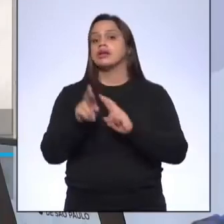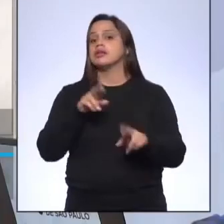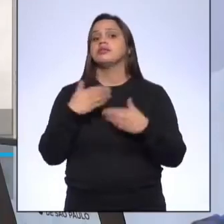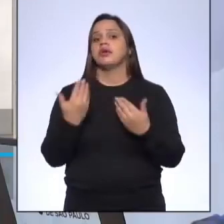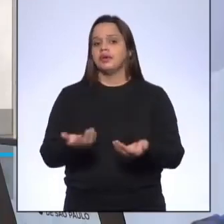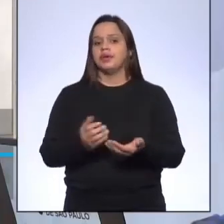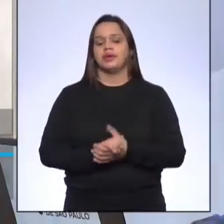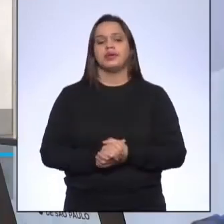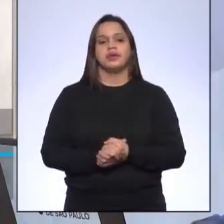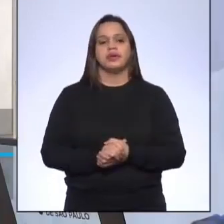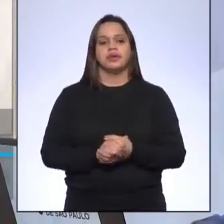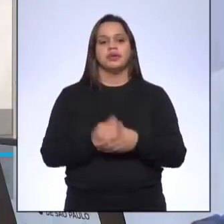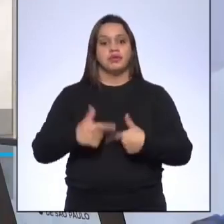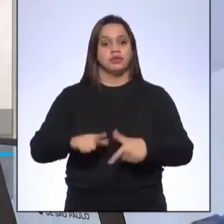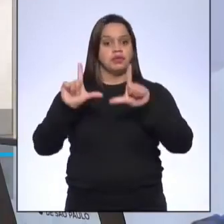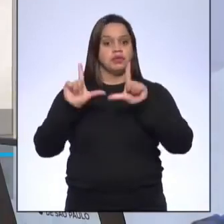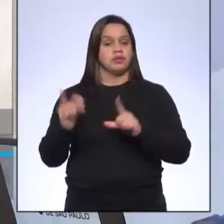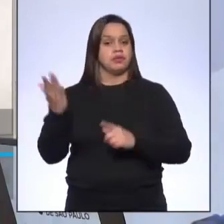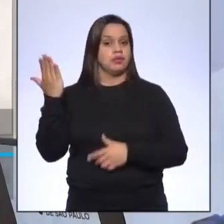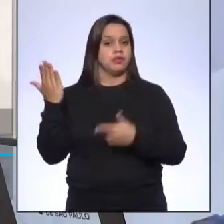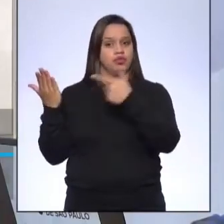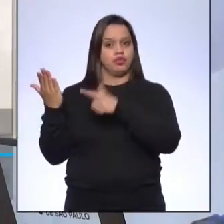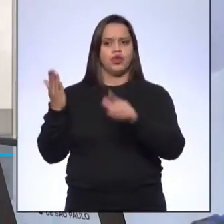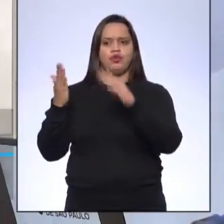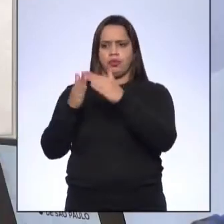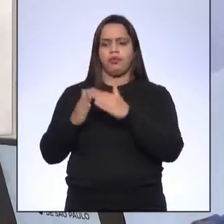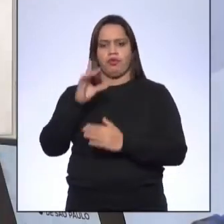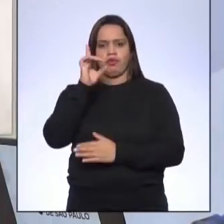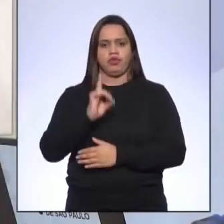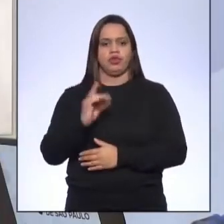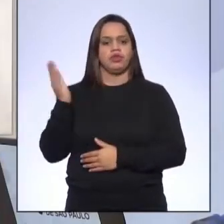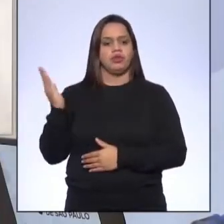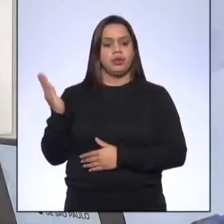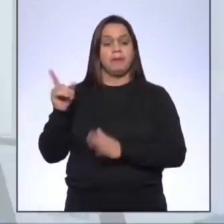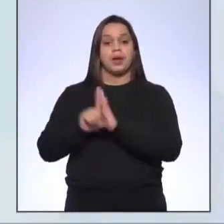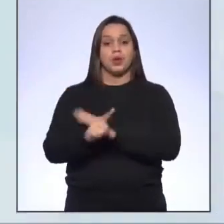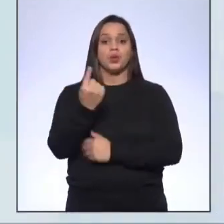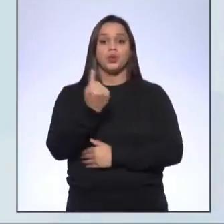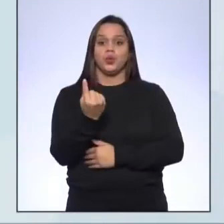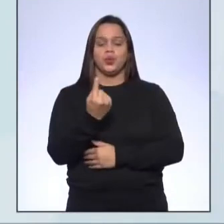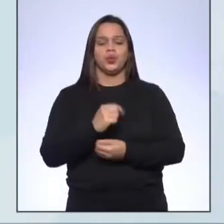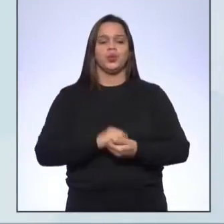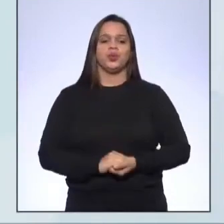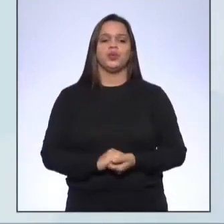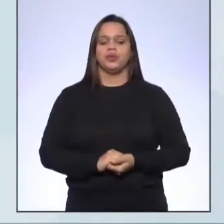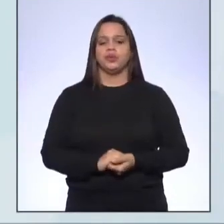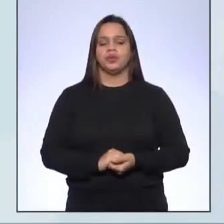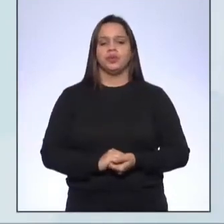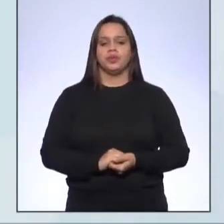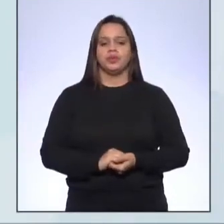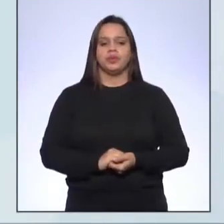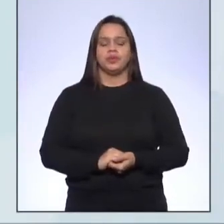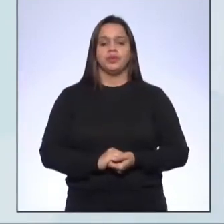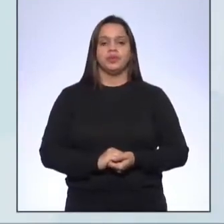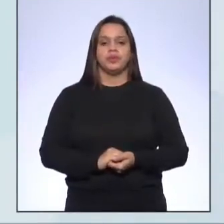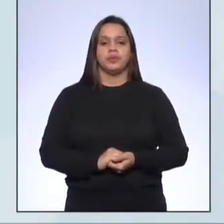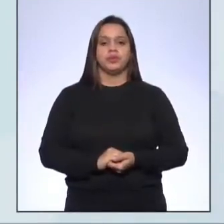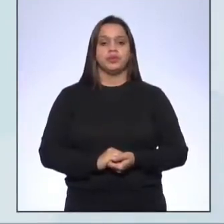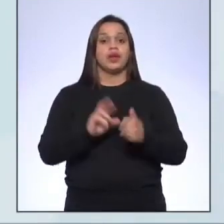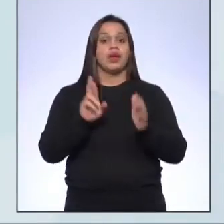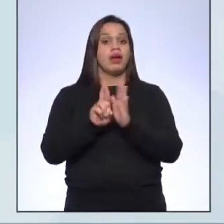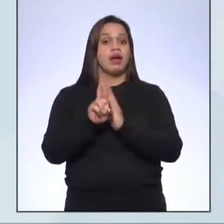respostas. Então, vamos pôr na tela novamente, por favor, diretor. A pergunta 1. Isso. A pergunta 1 está na tela. Qual